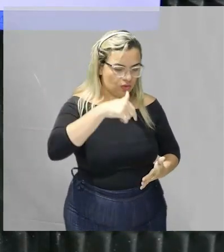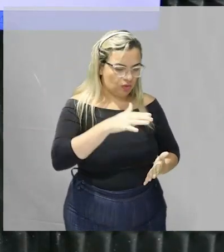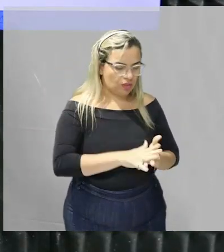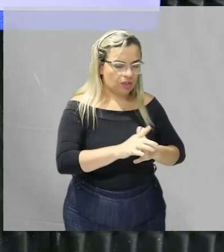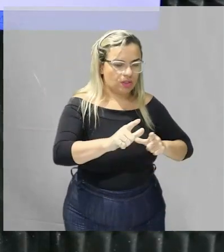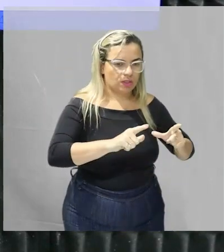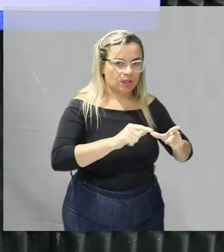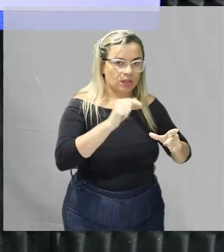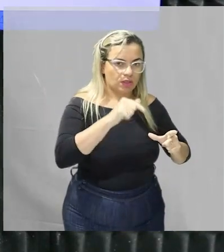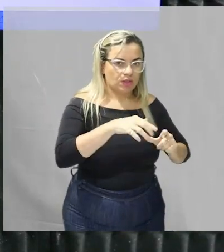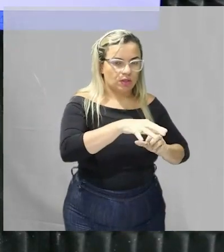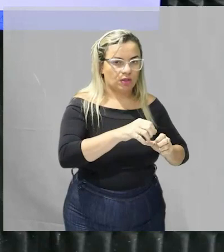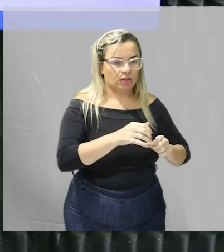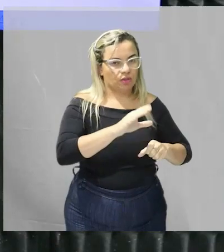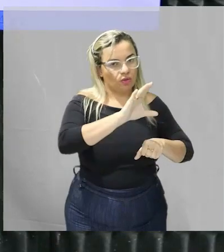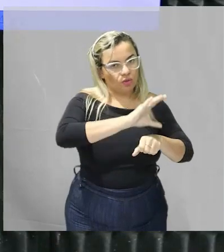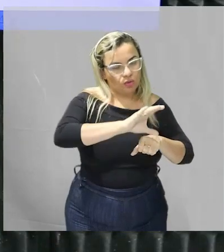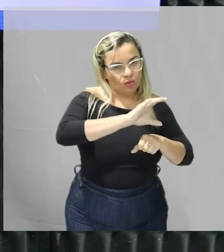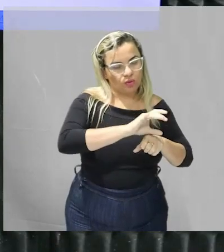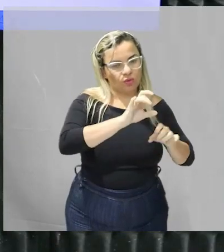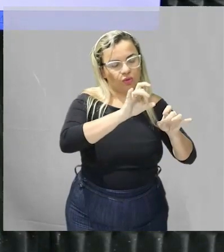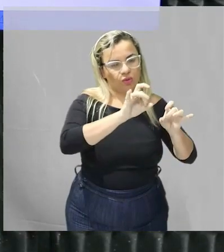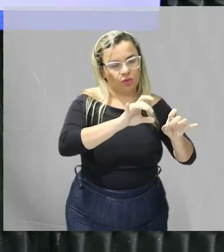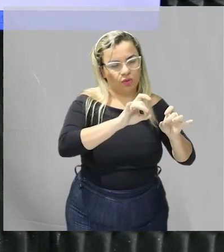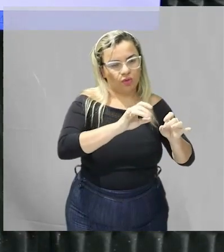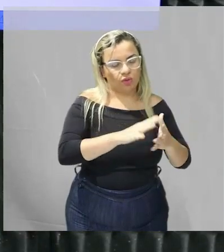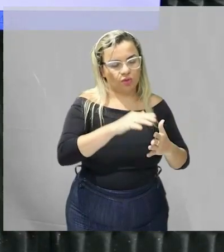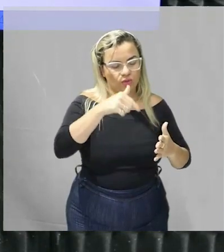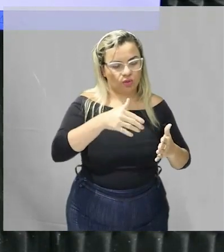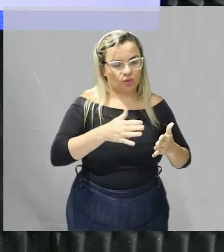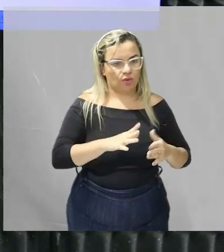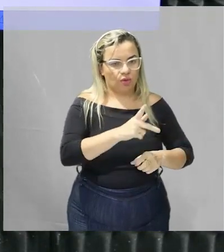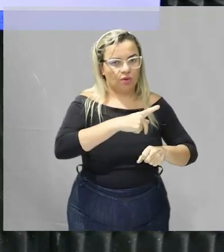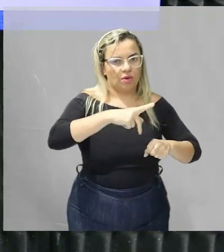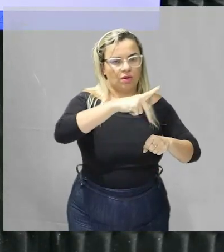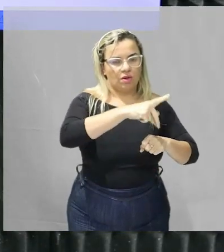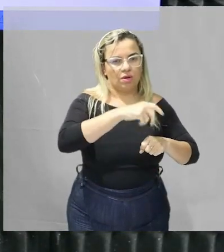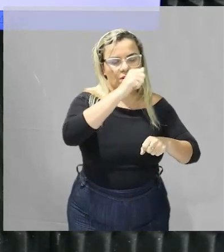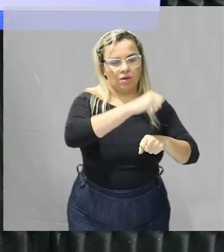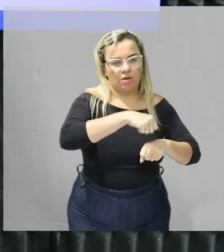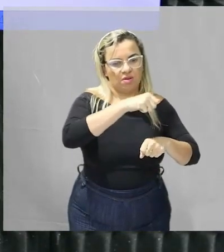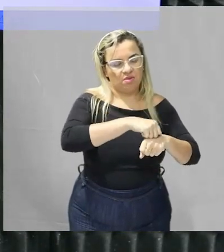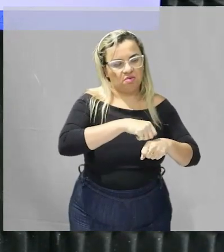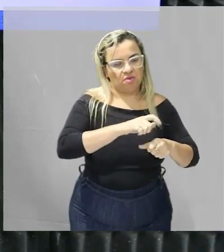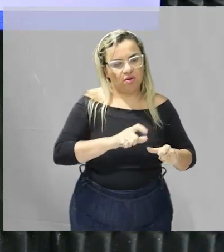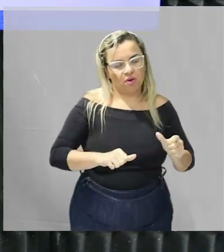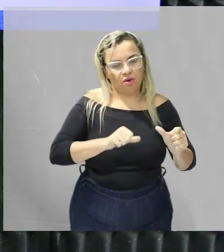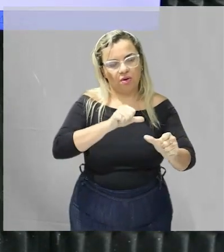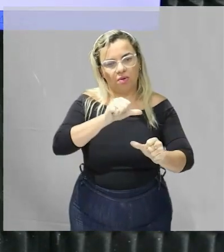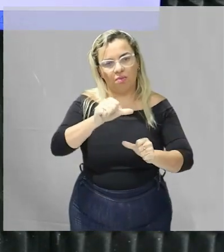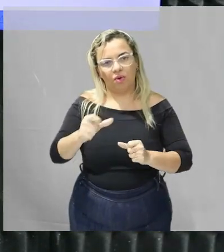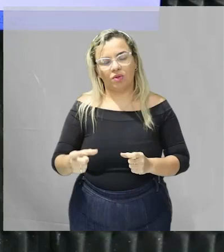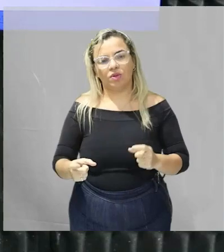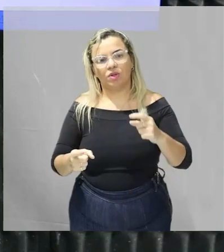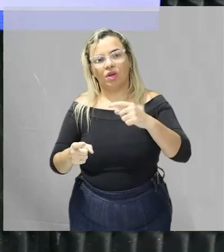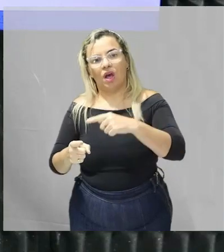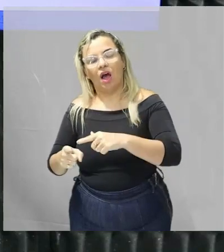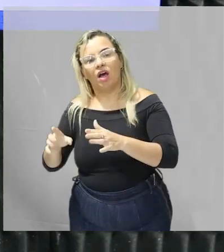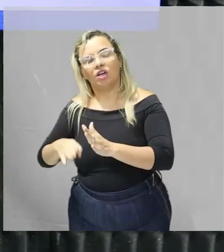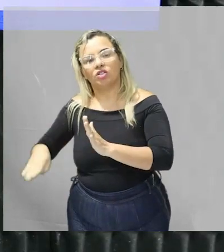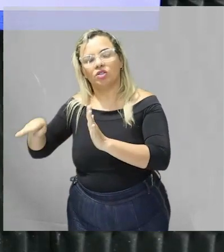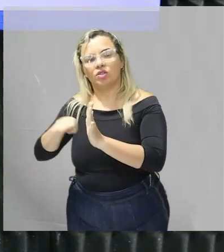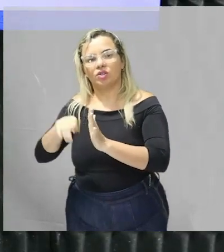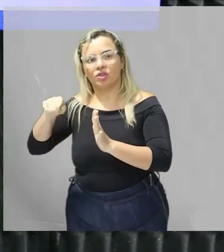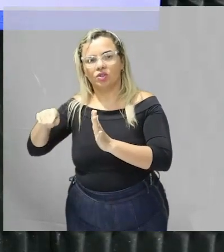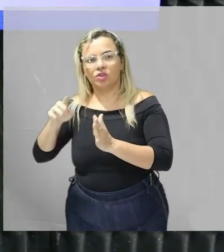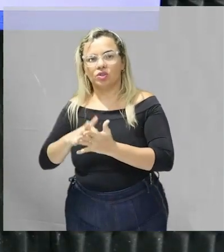Que se qualificam, têm uma alta qualificação, deixam os seus países de origem para produzir conhecimento